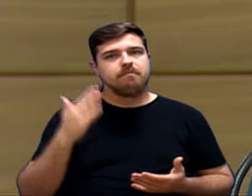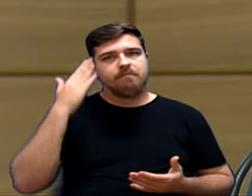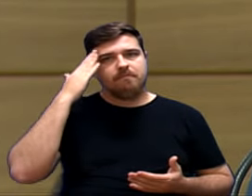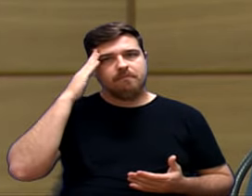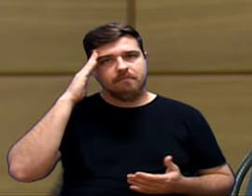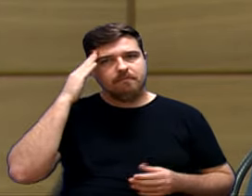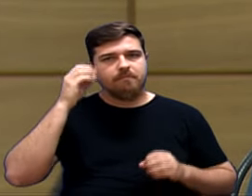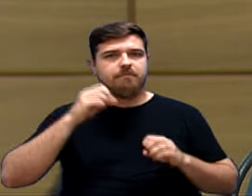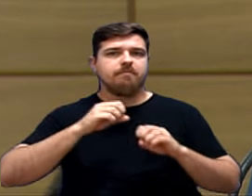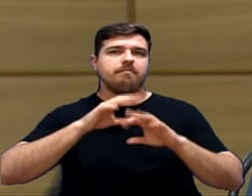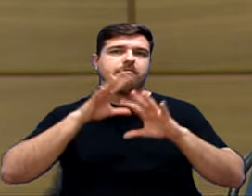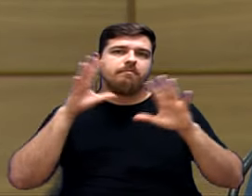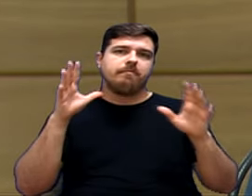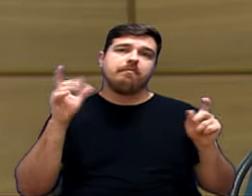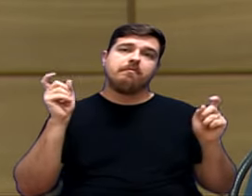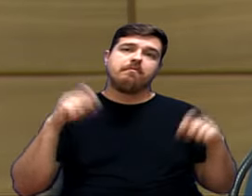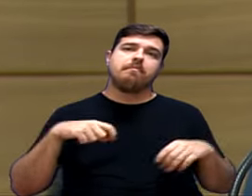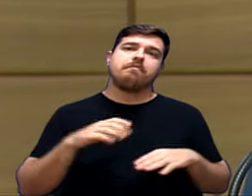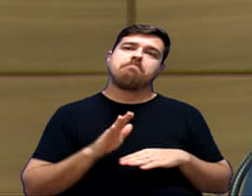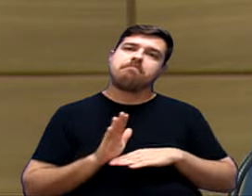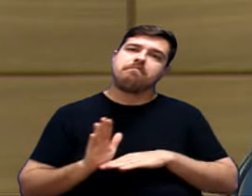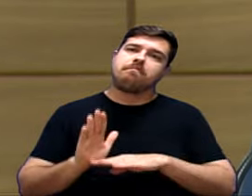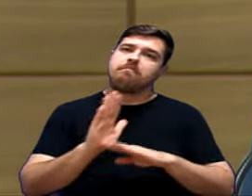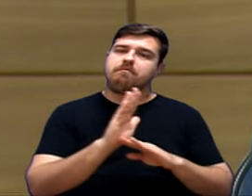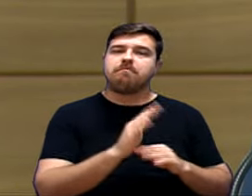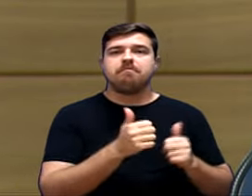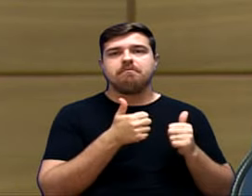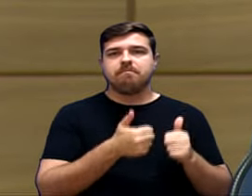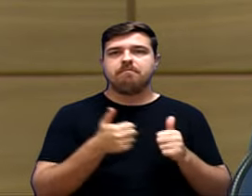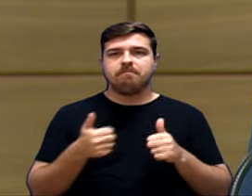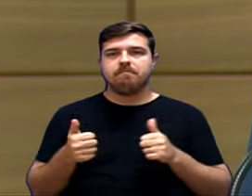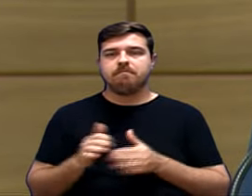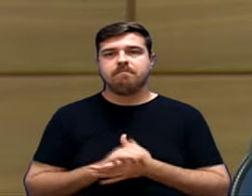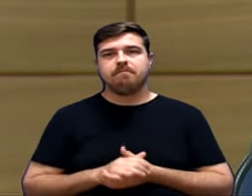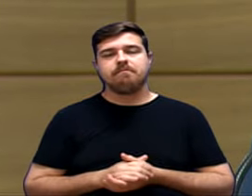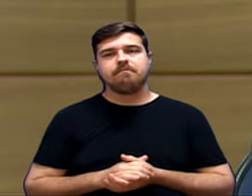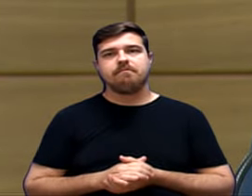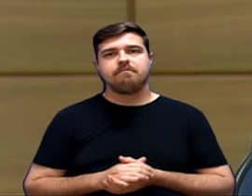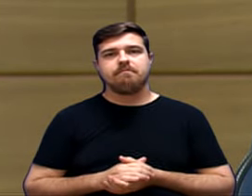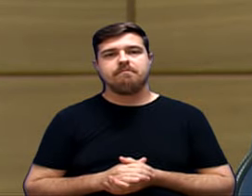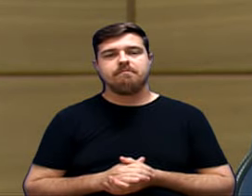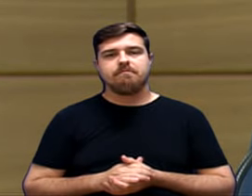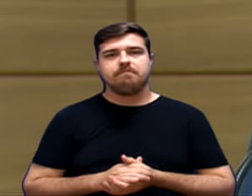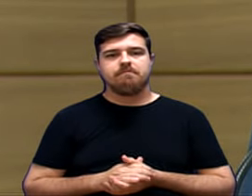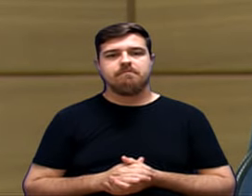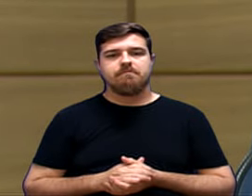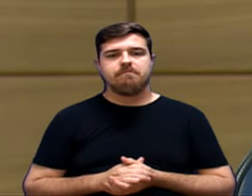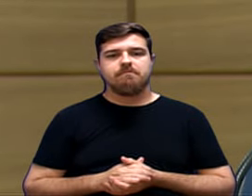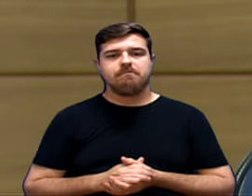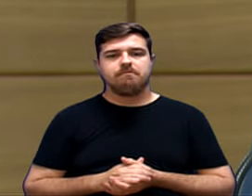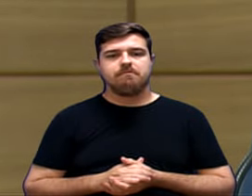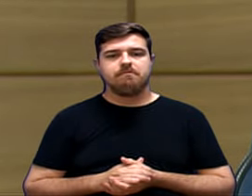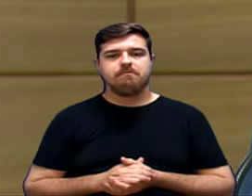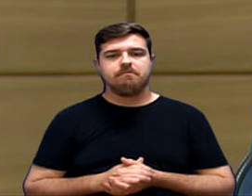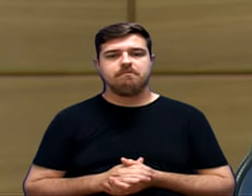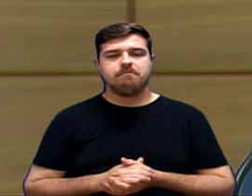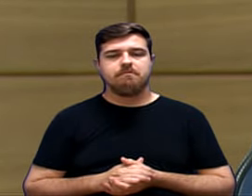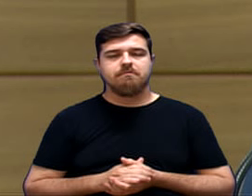que eh essa proposta ela é significativa ela é ousada